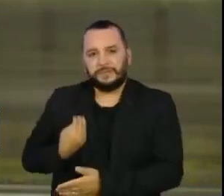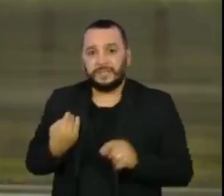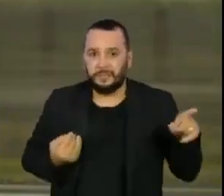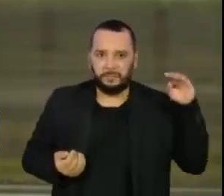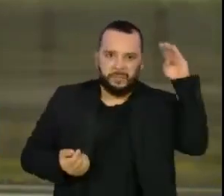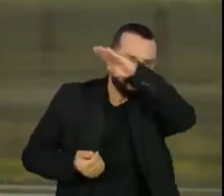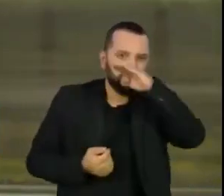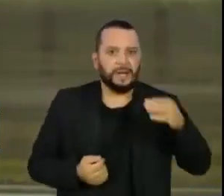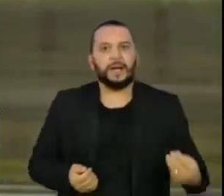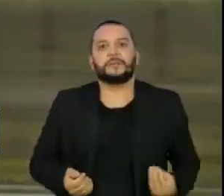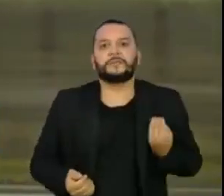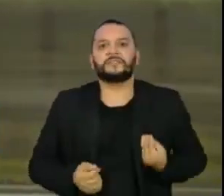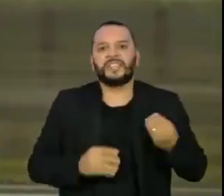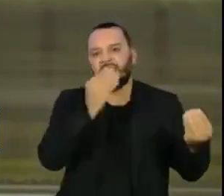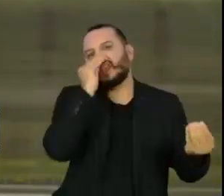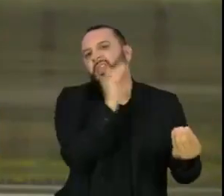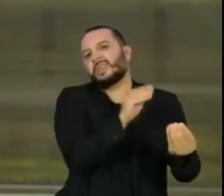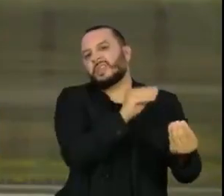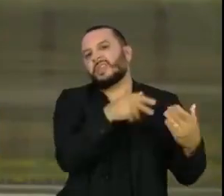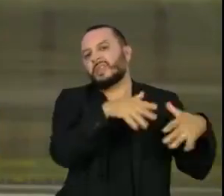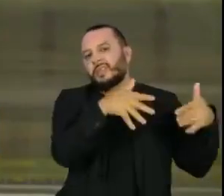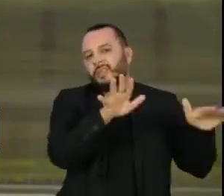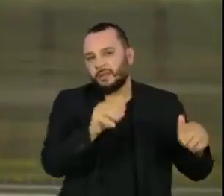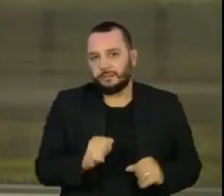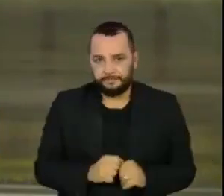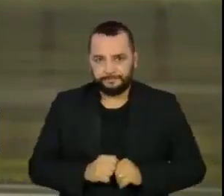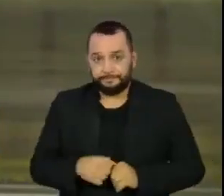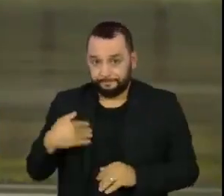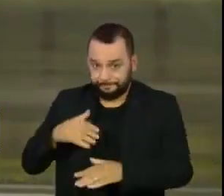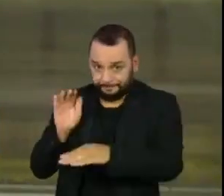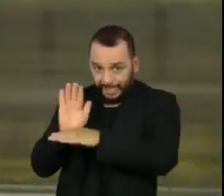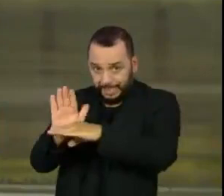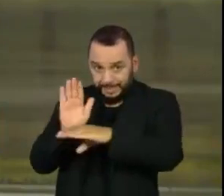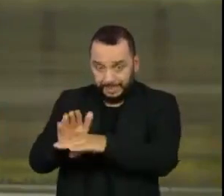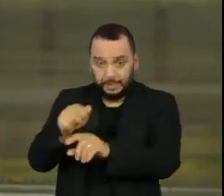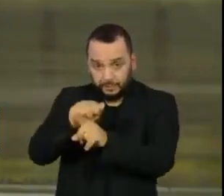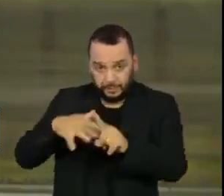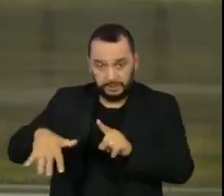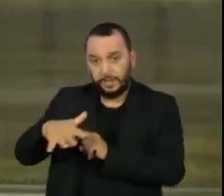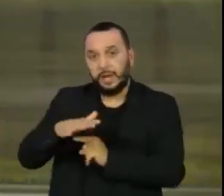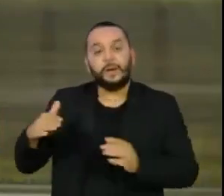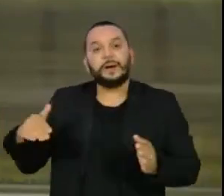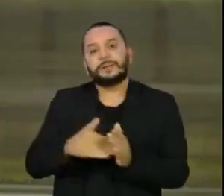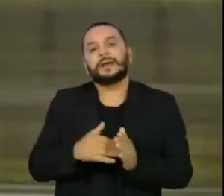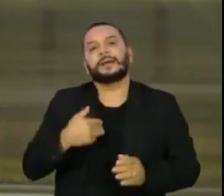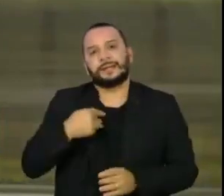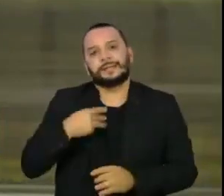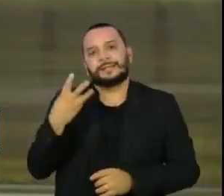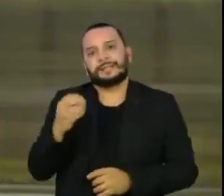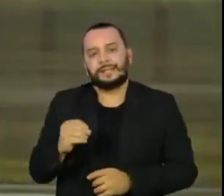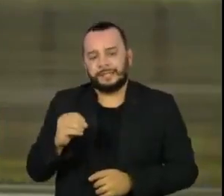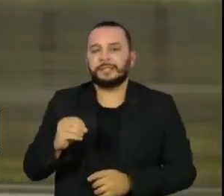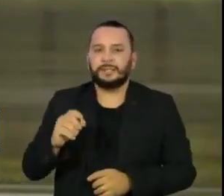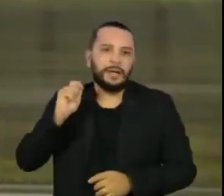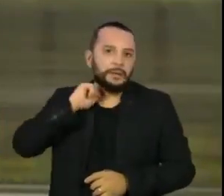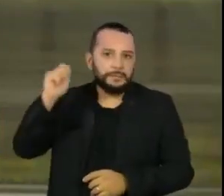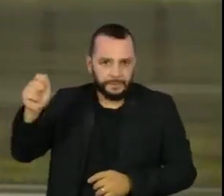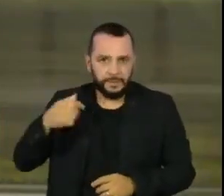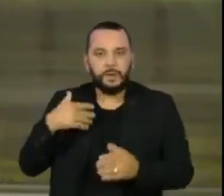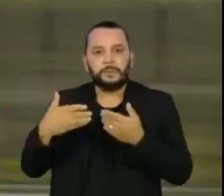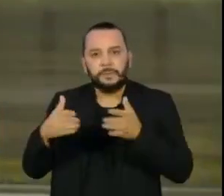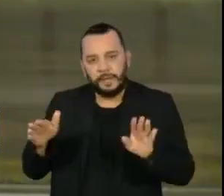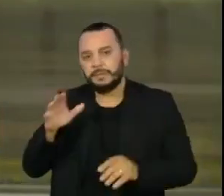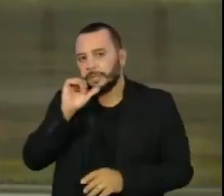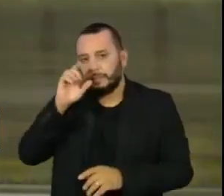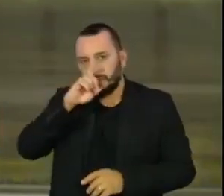Assistência social, prorrogado até 30 de abril, o funcionamento aos finais de semana, feriados e